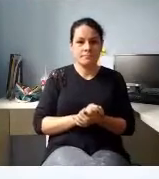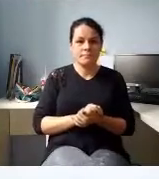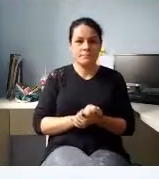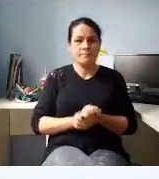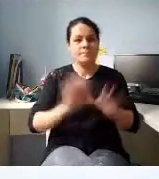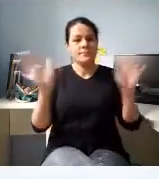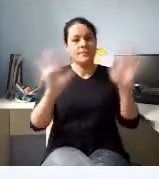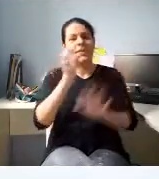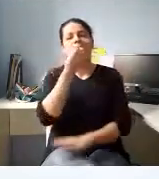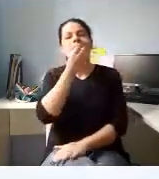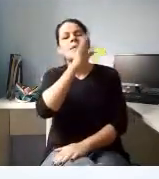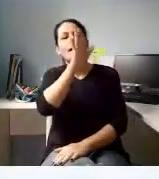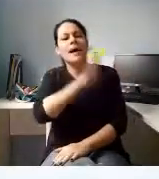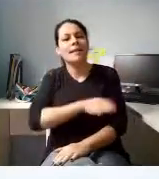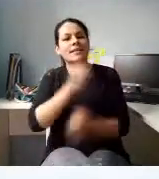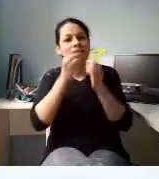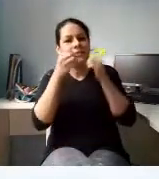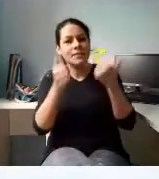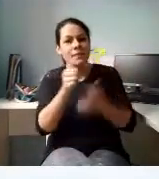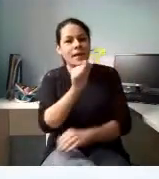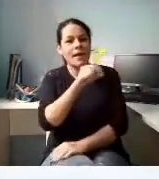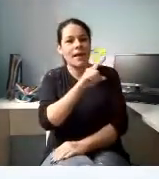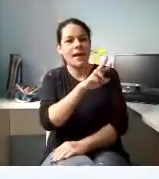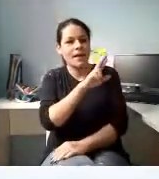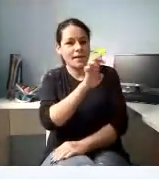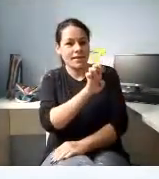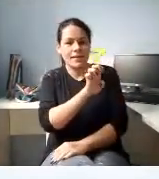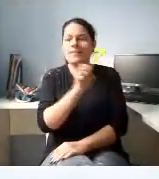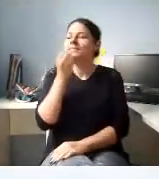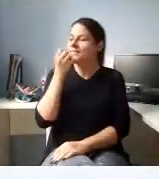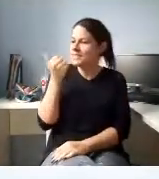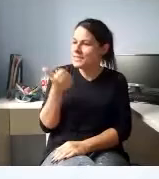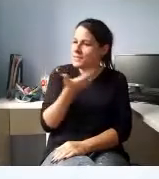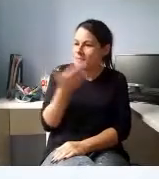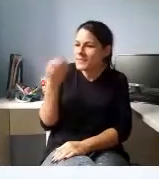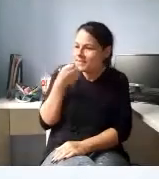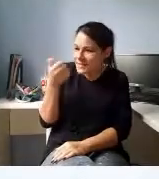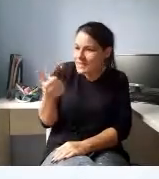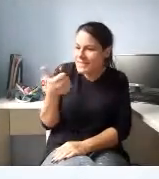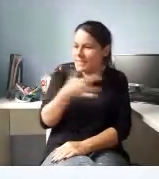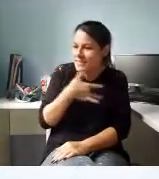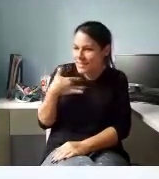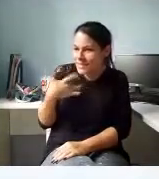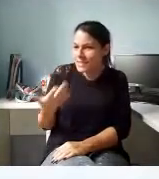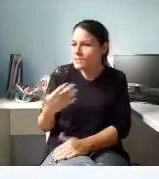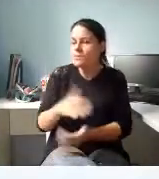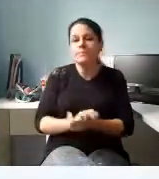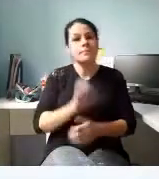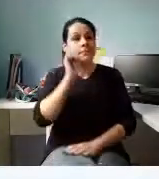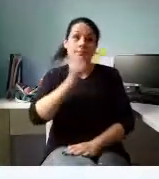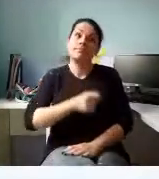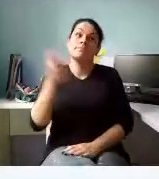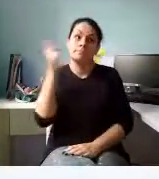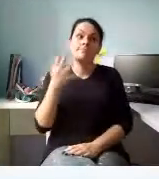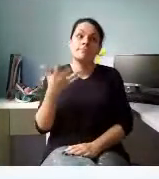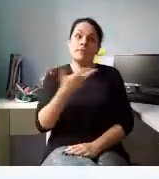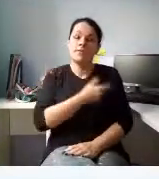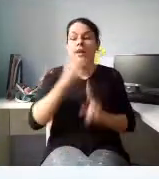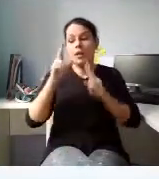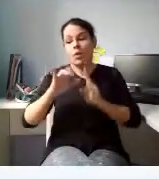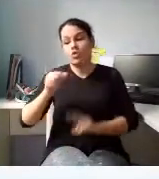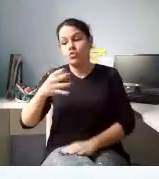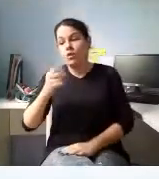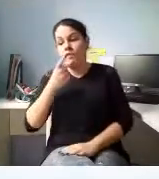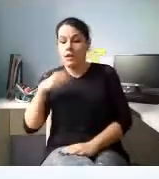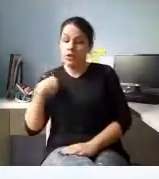Boa tarde, como está você, André? Tudo jóia, e vocês, tudo bem por aí? Estamos sobrevivendo aqui. Como diz o João, estamos